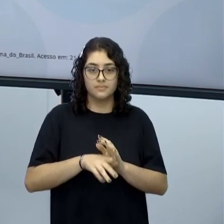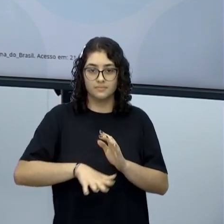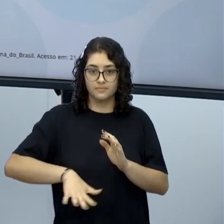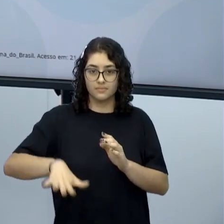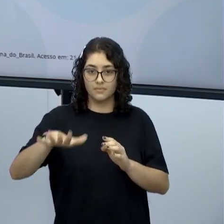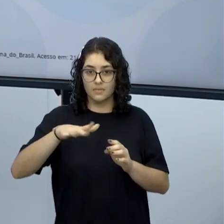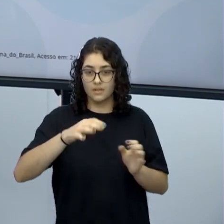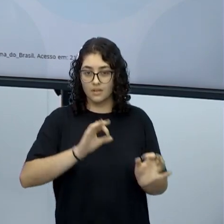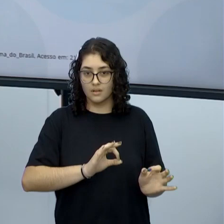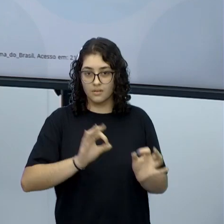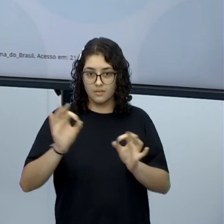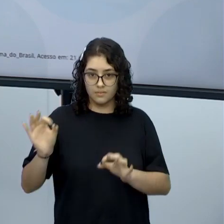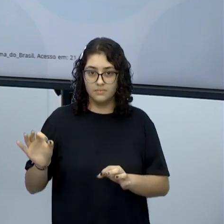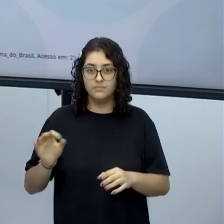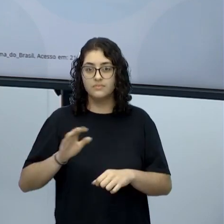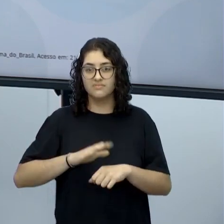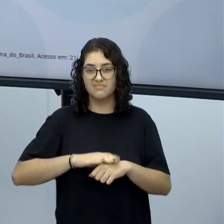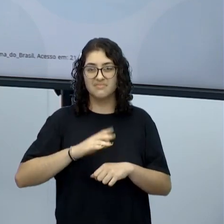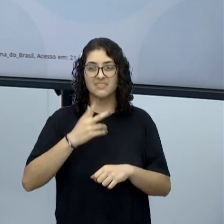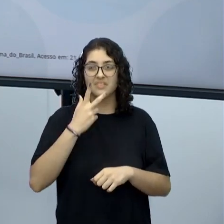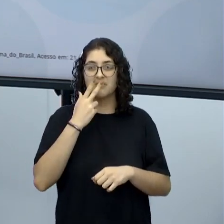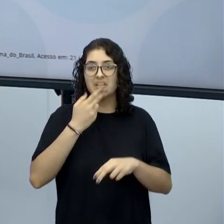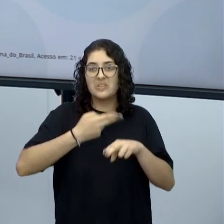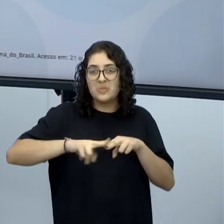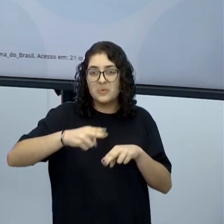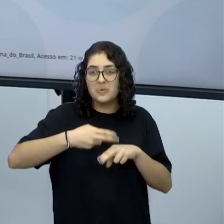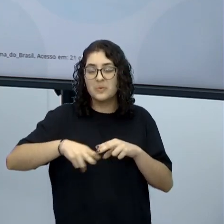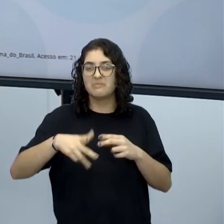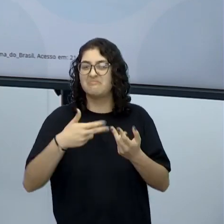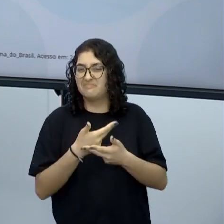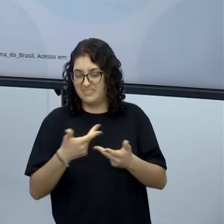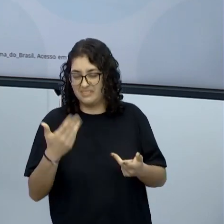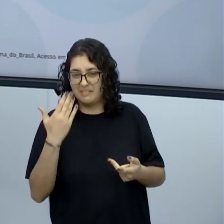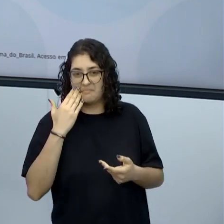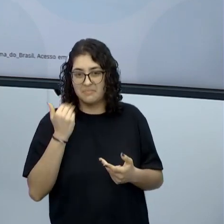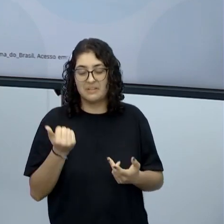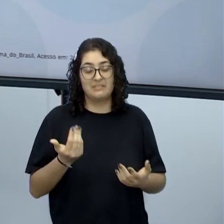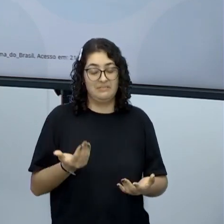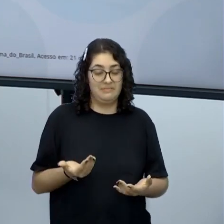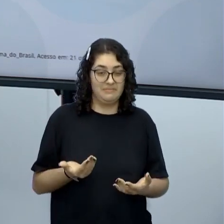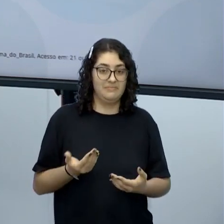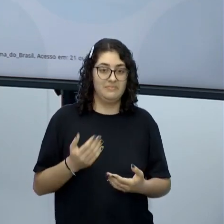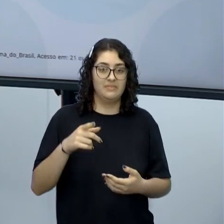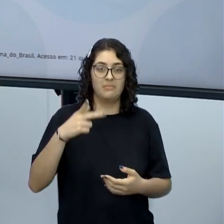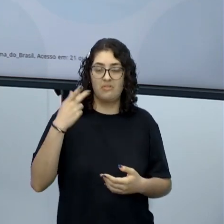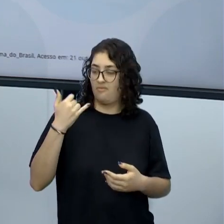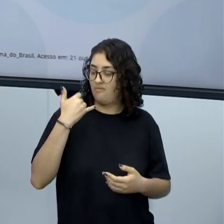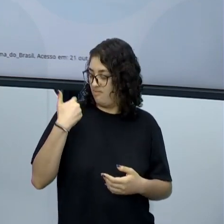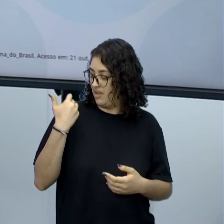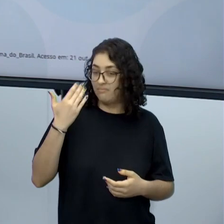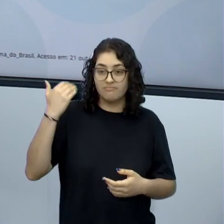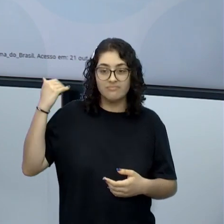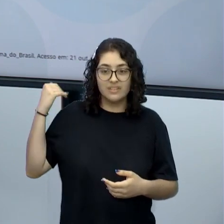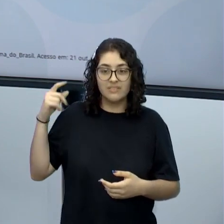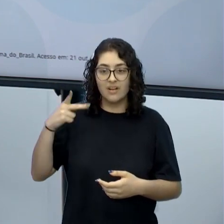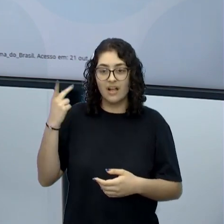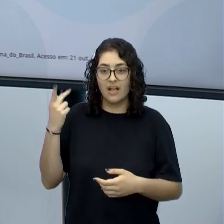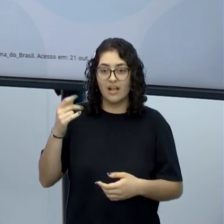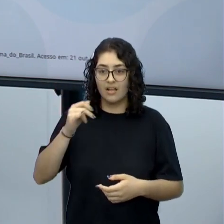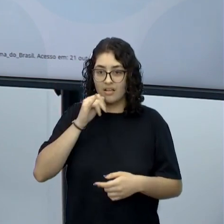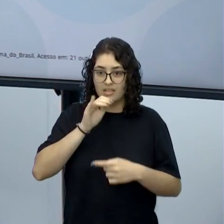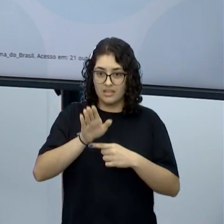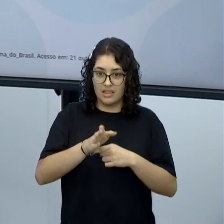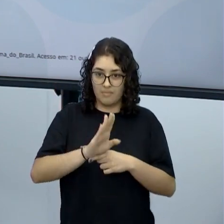popular. Estou falando de erotismo, erotização, muita nudez. Tanto que se você perguntar para umas pessoas com mais idade, para elas o sinônimo de